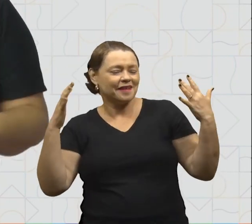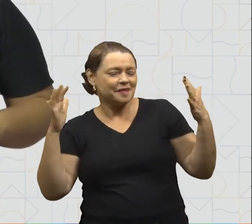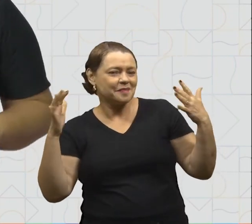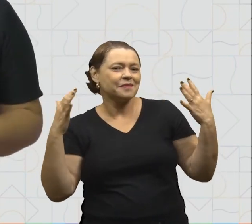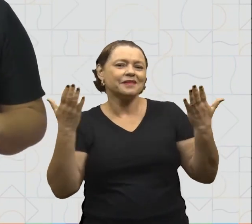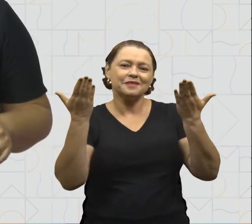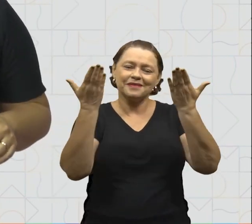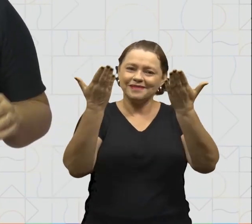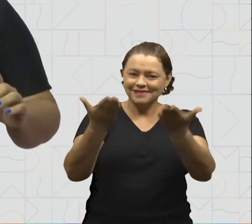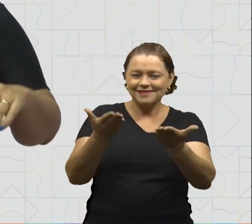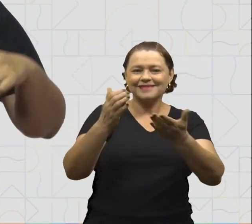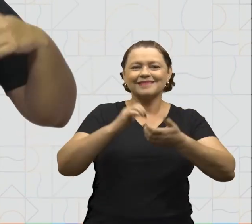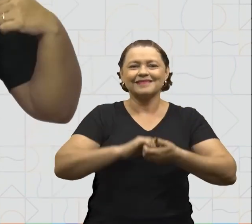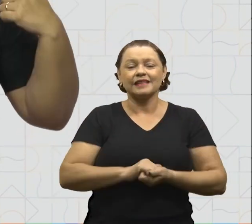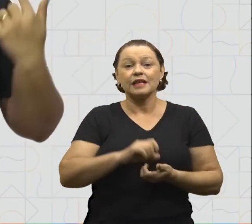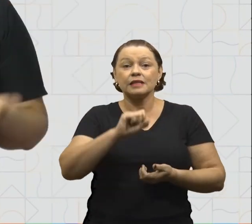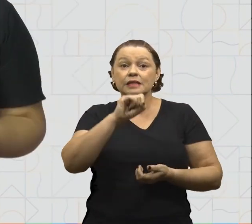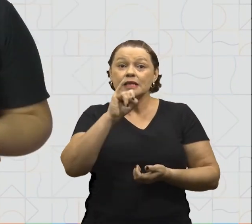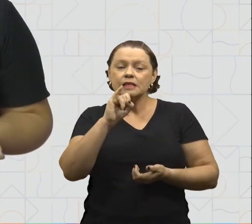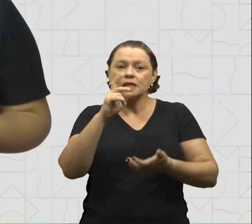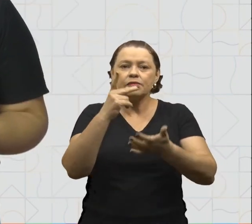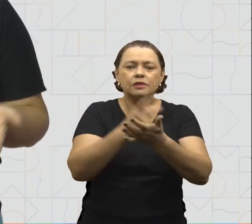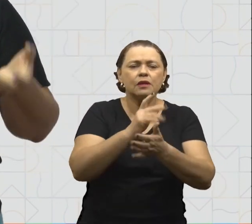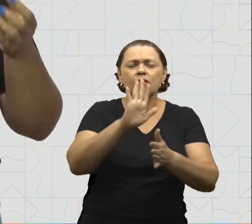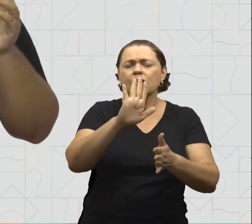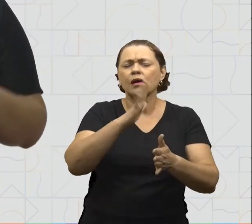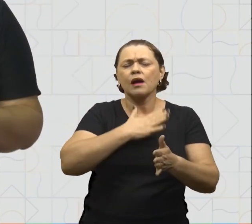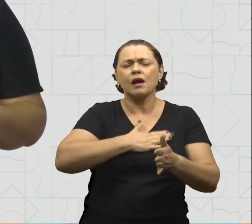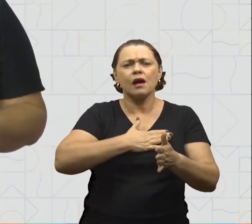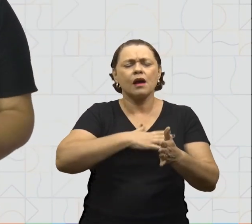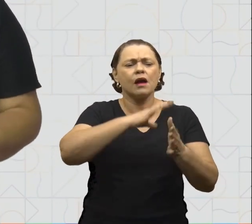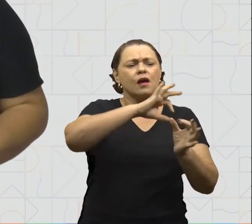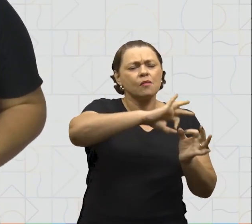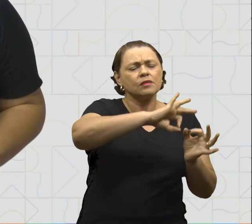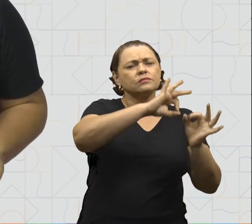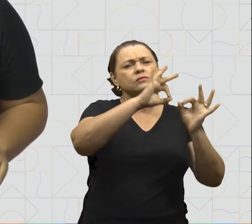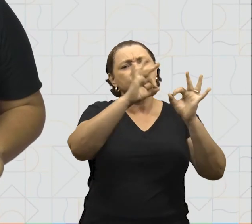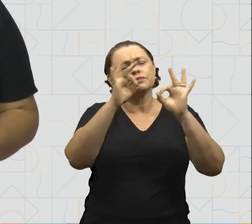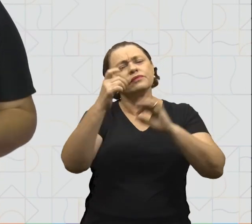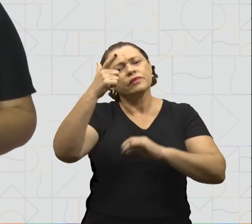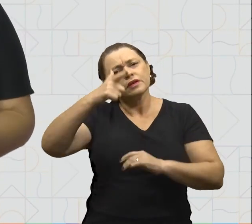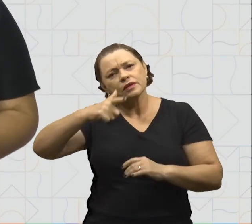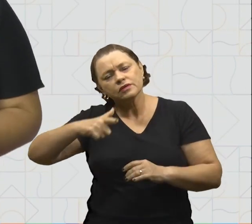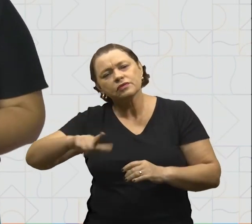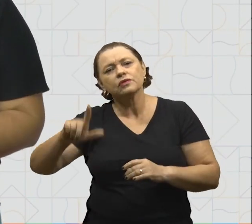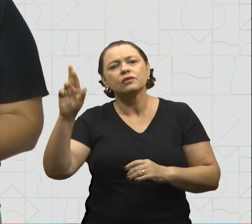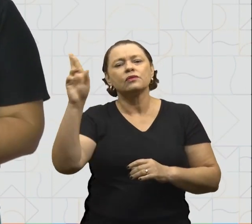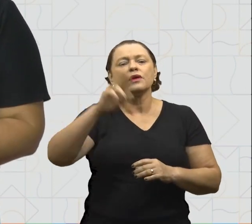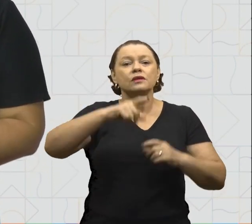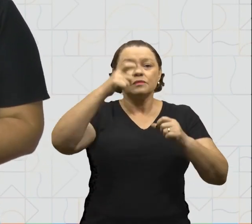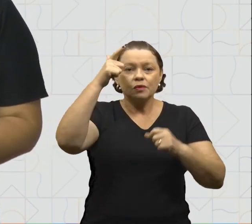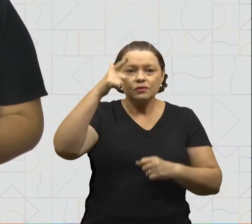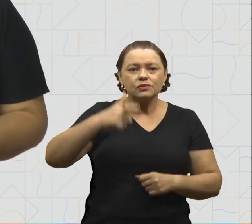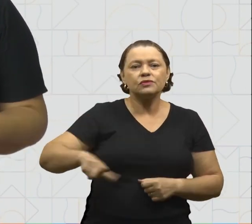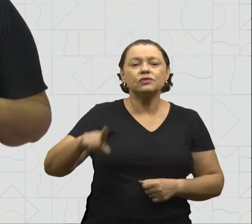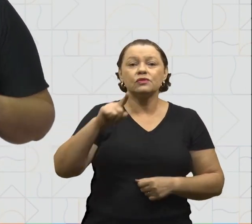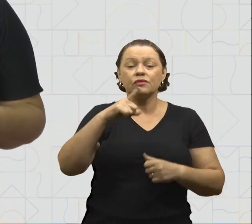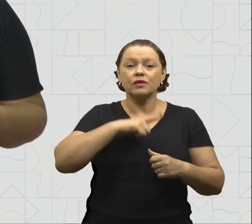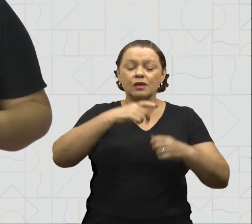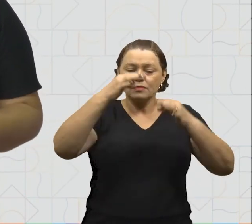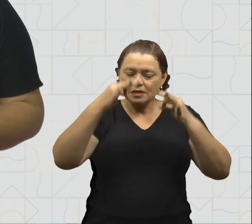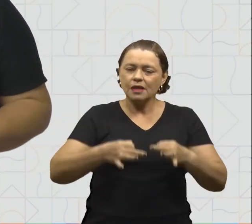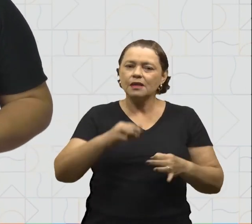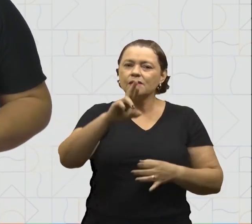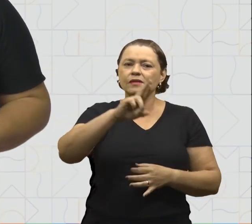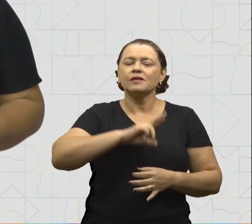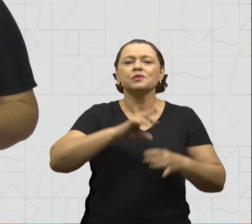parabéns! Se você errou, reveja esta aula, faça novamente, eu tenho certeza que você vai acertar.